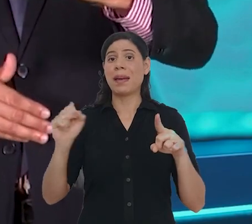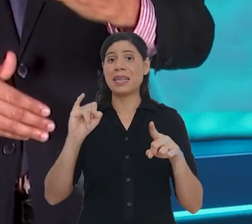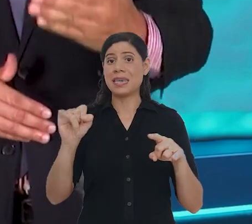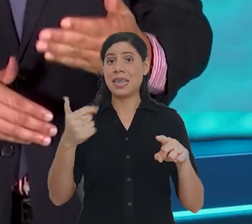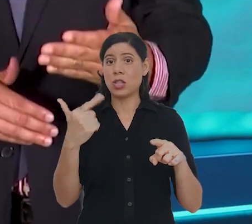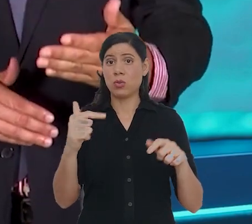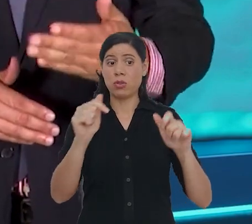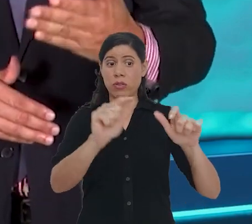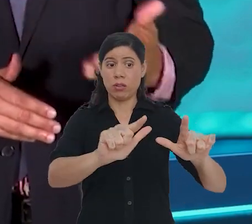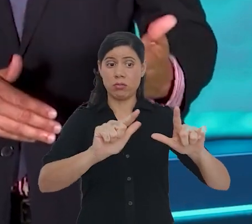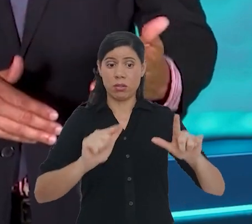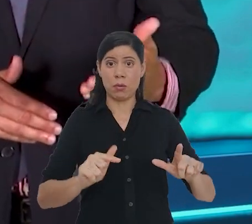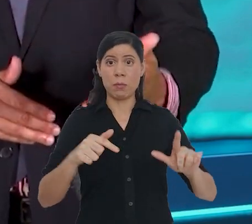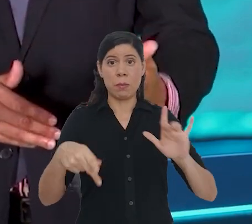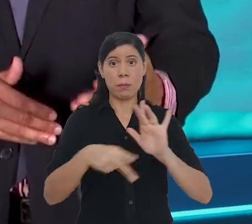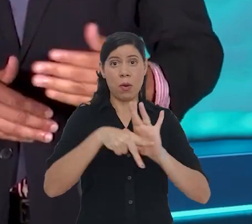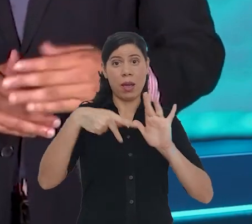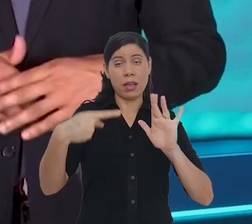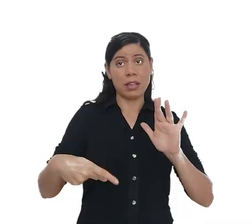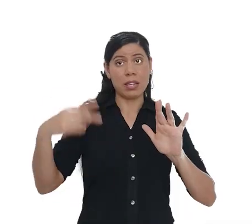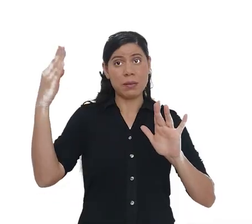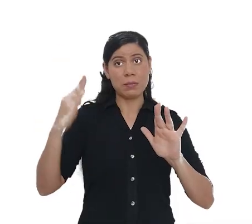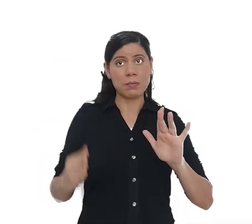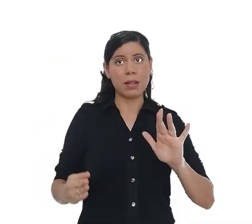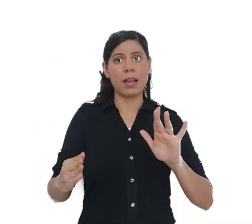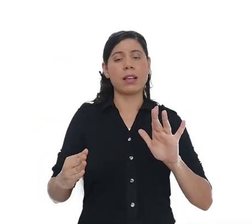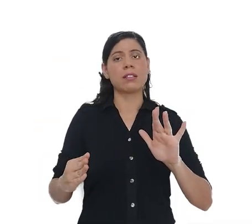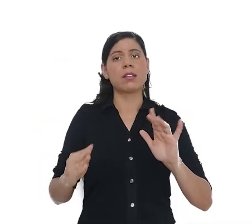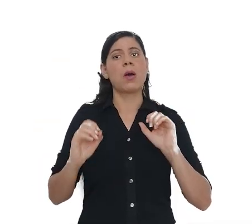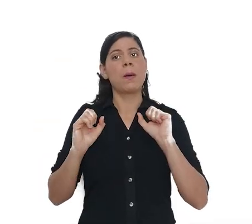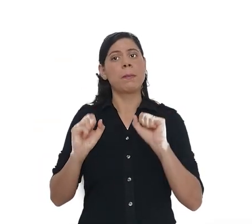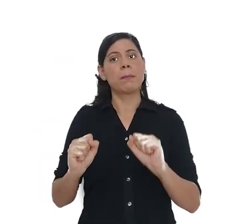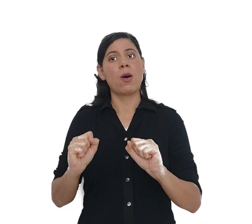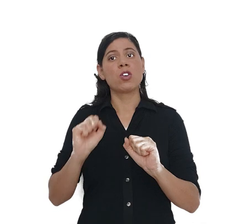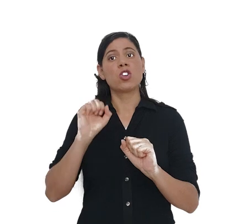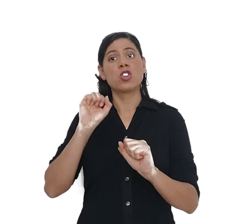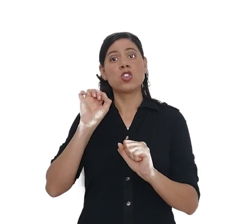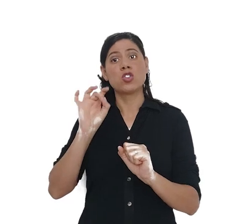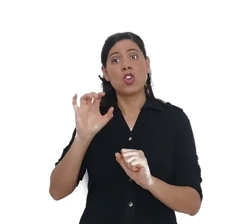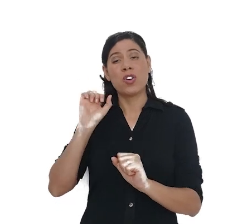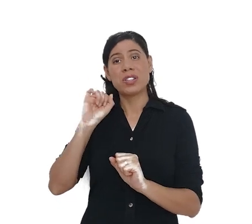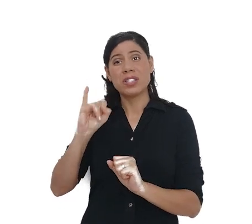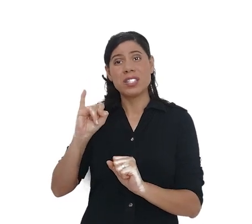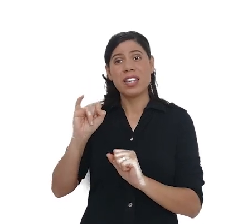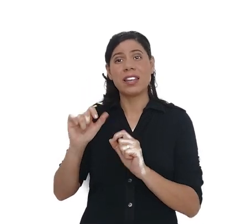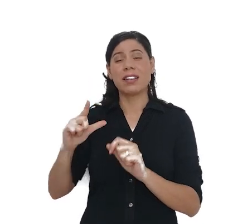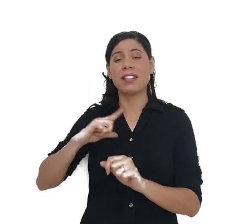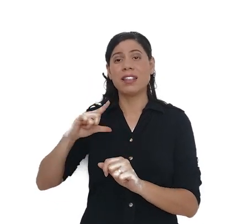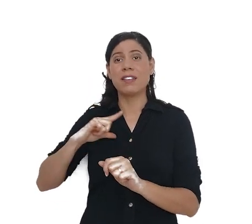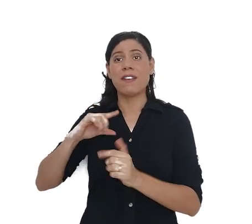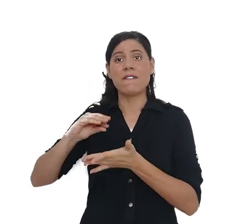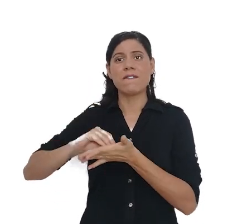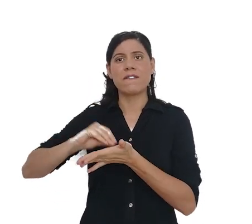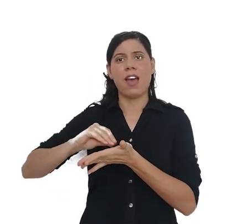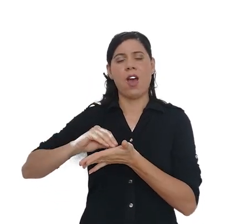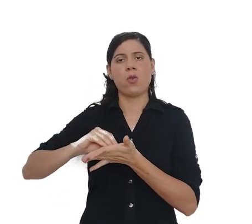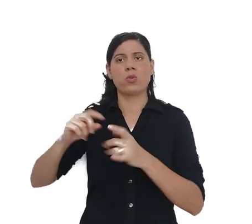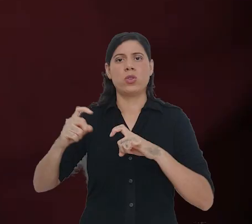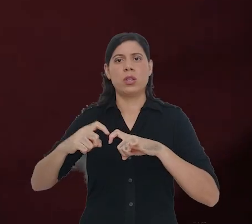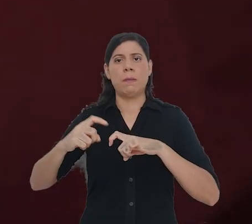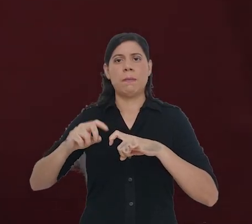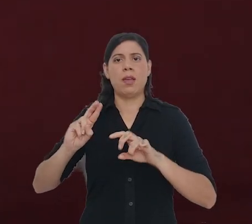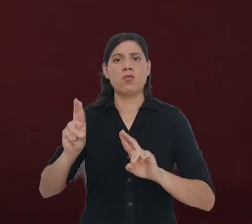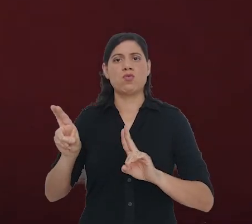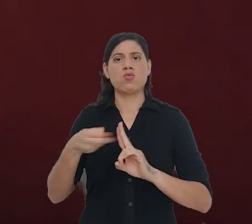é uma exceção legal, permitida em casos de carência de médicos em regiões prioritárias para o Sistema Único de